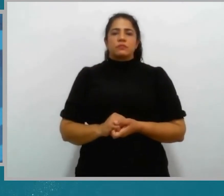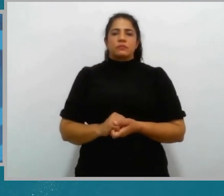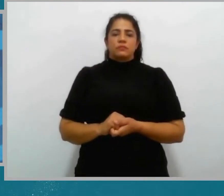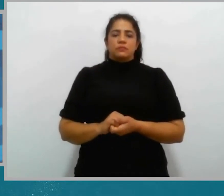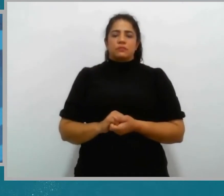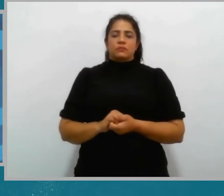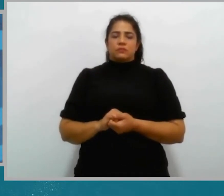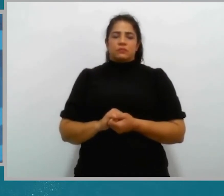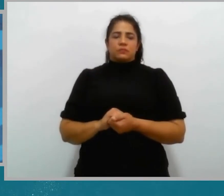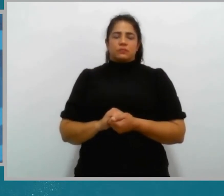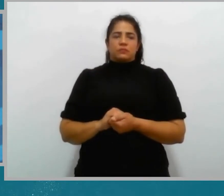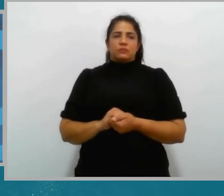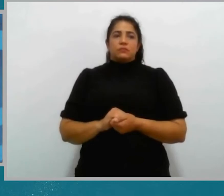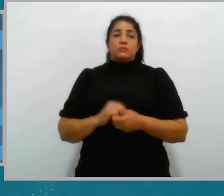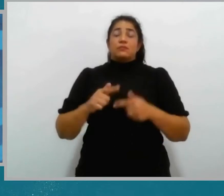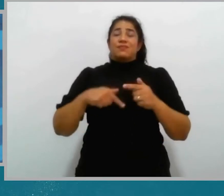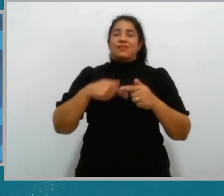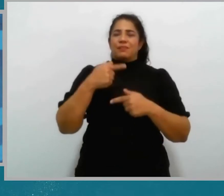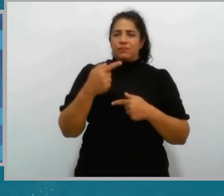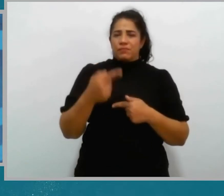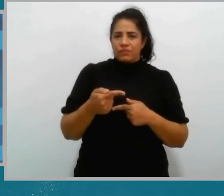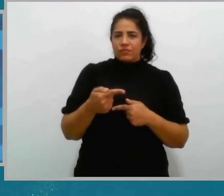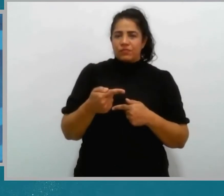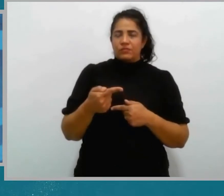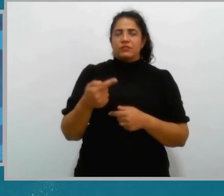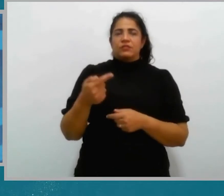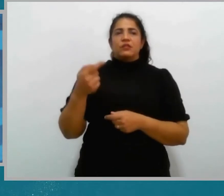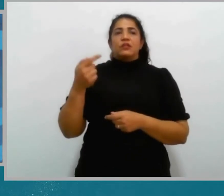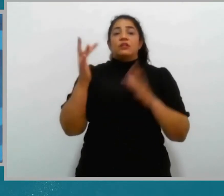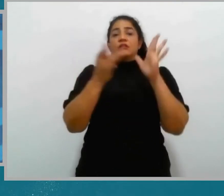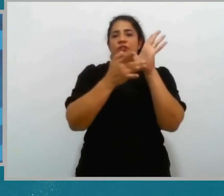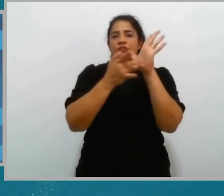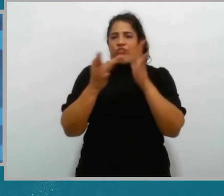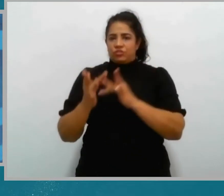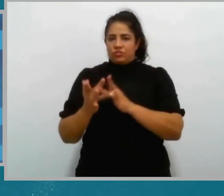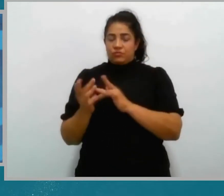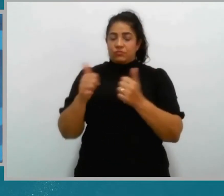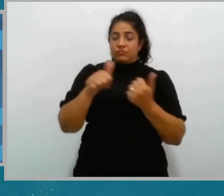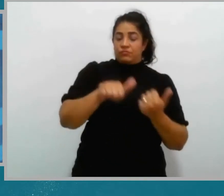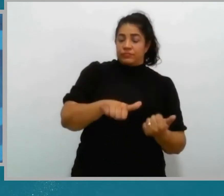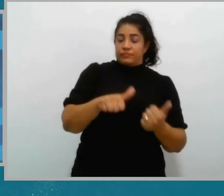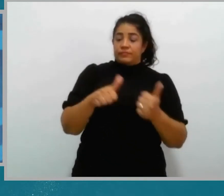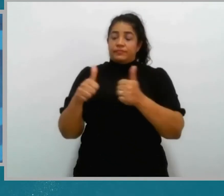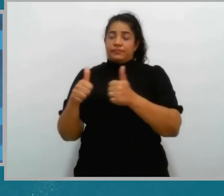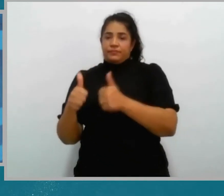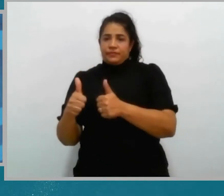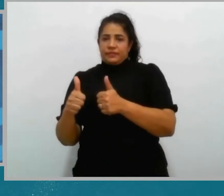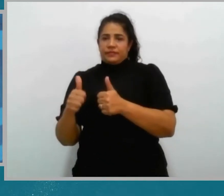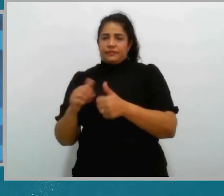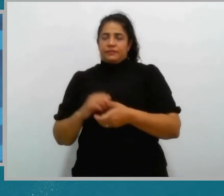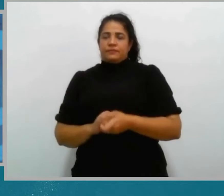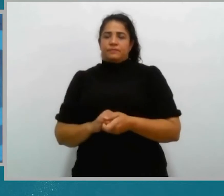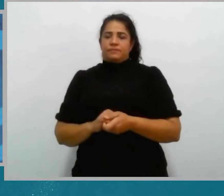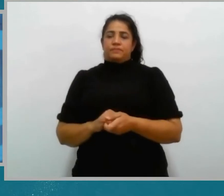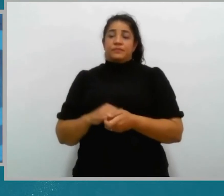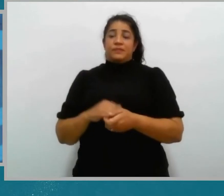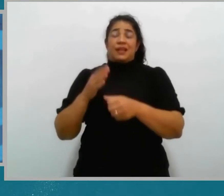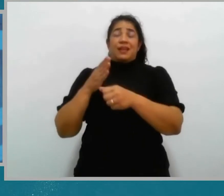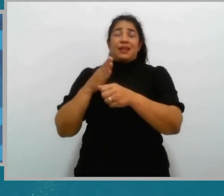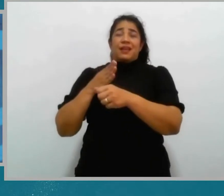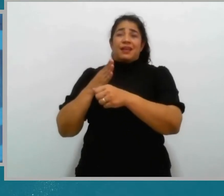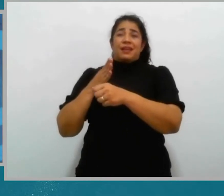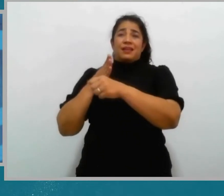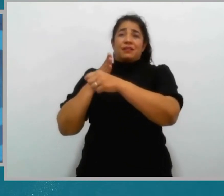Depois que o nosso Senhor Jesus foi batizado, passou pela tentação do